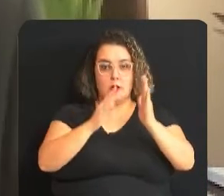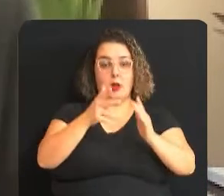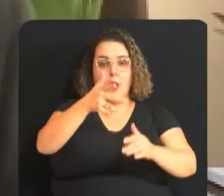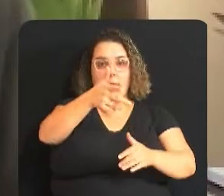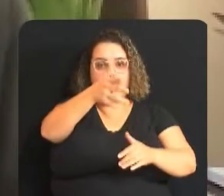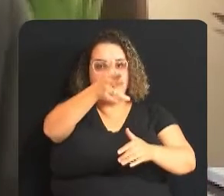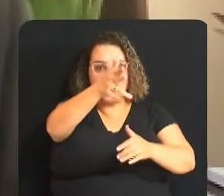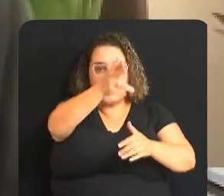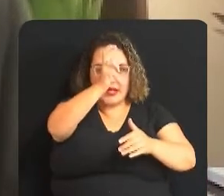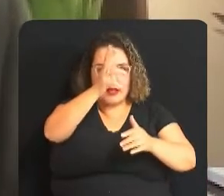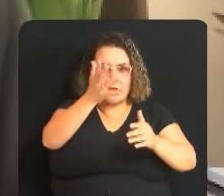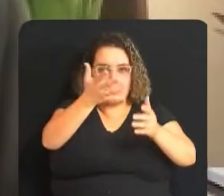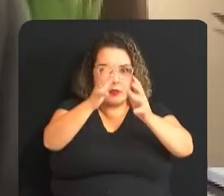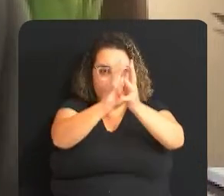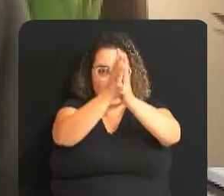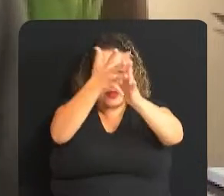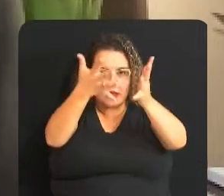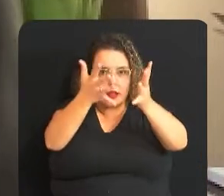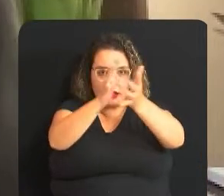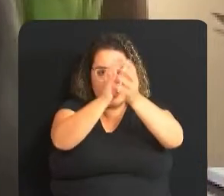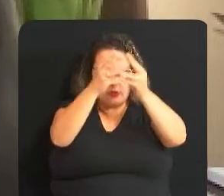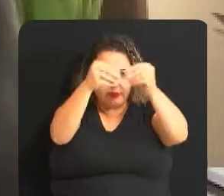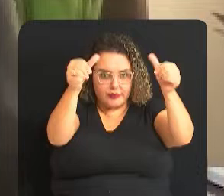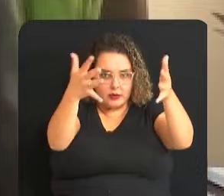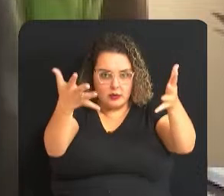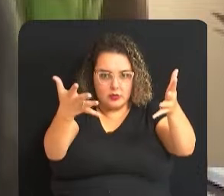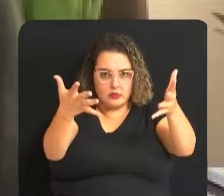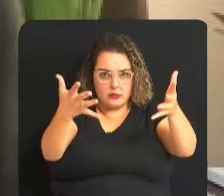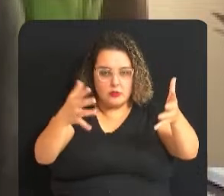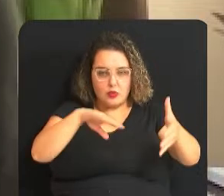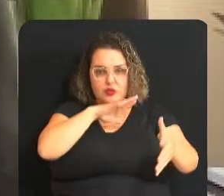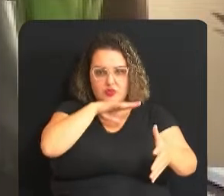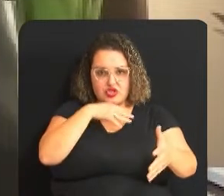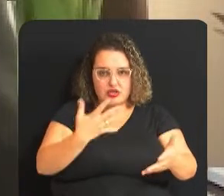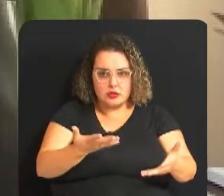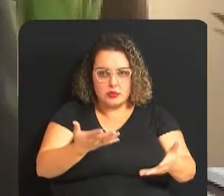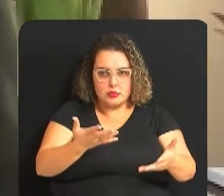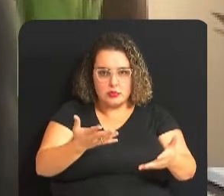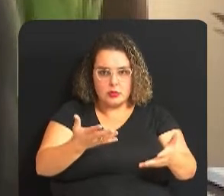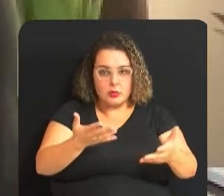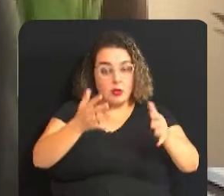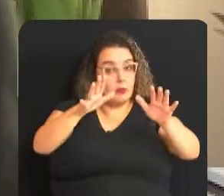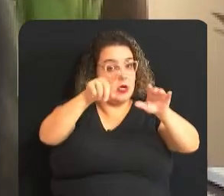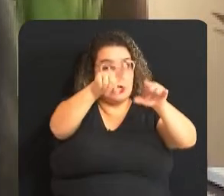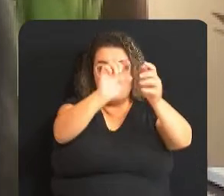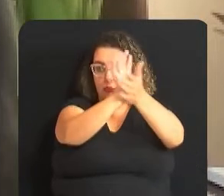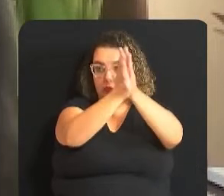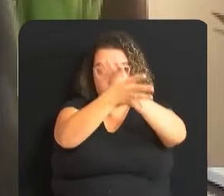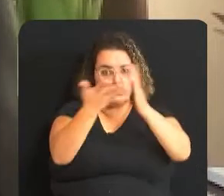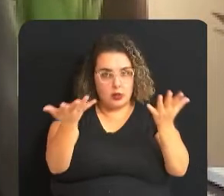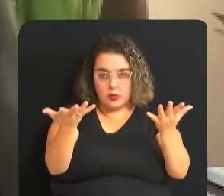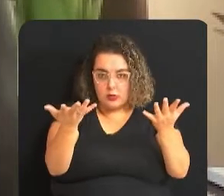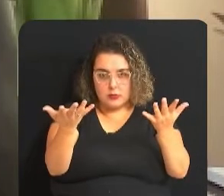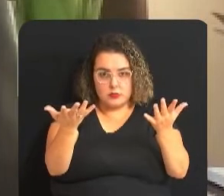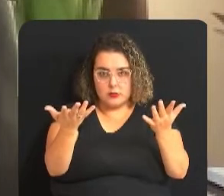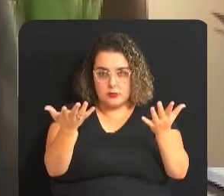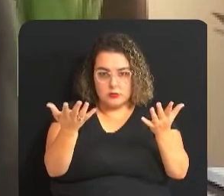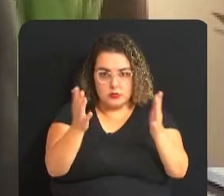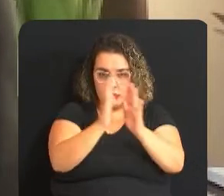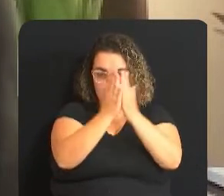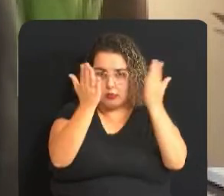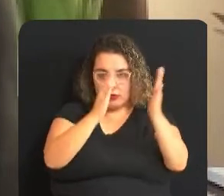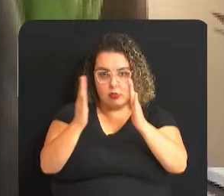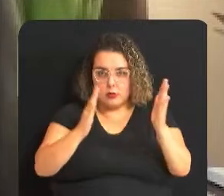comeu uma parte do meu guarda-roupa. Então, não é para ter cólica renal, não é para ter infecção de urina e não é para ter